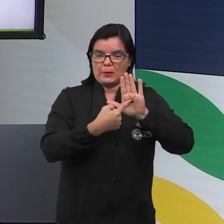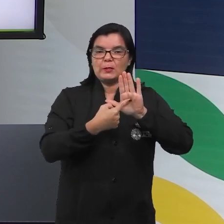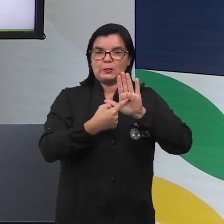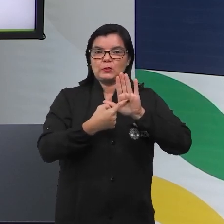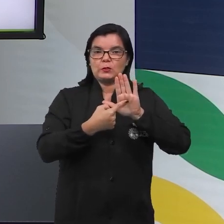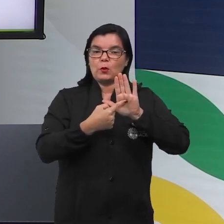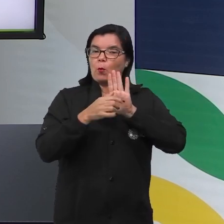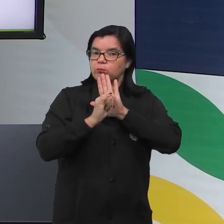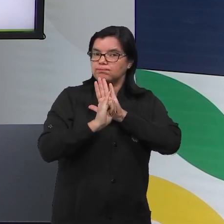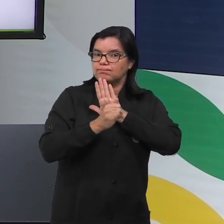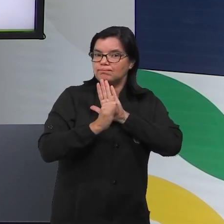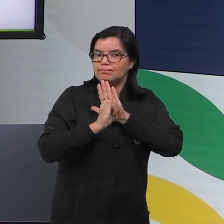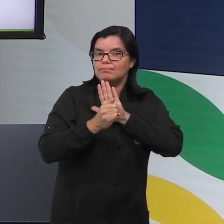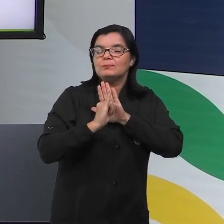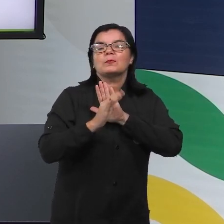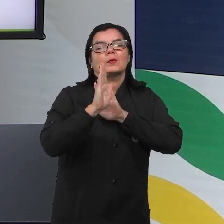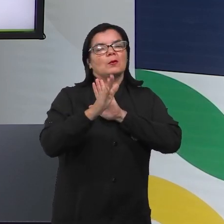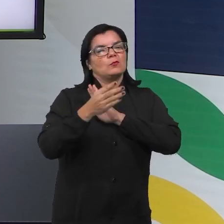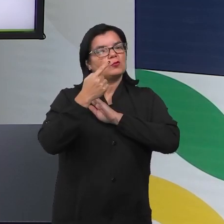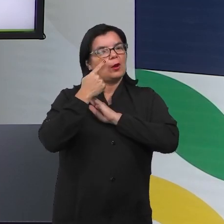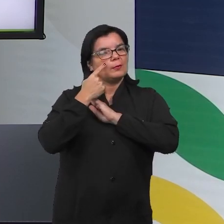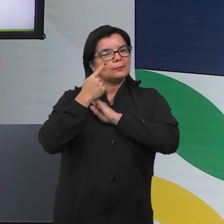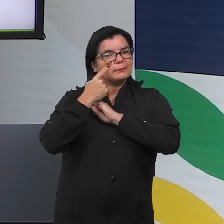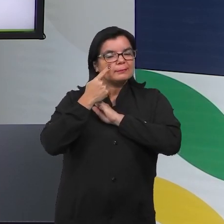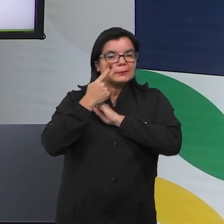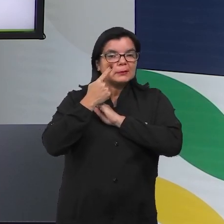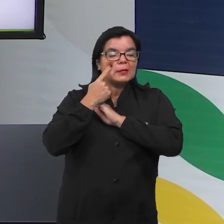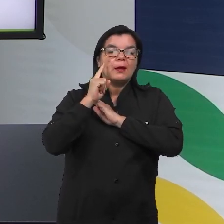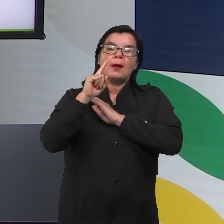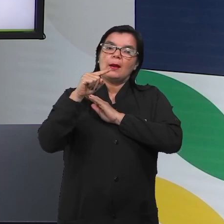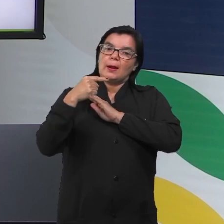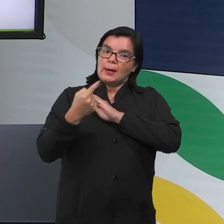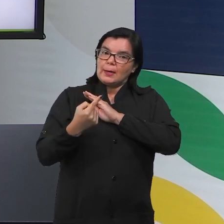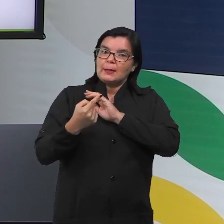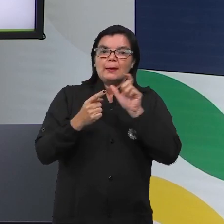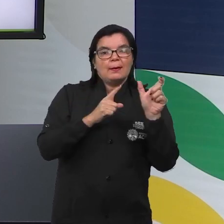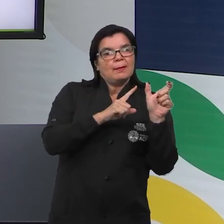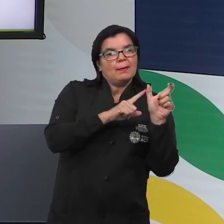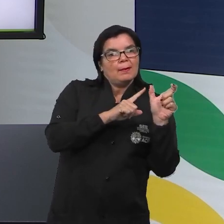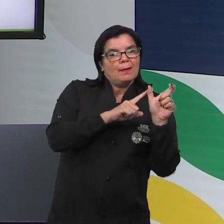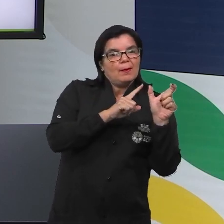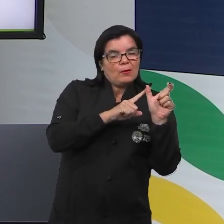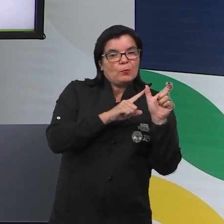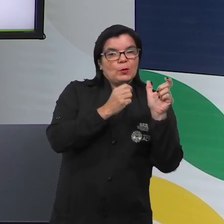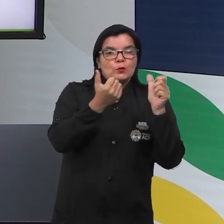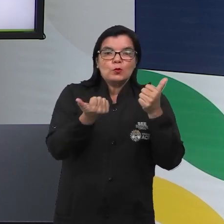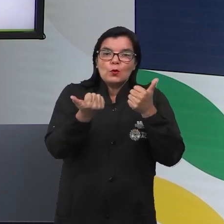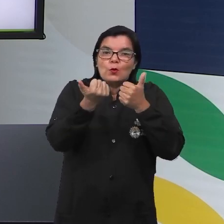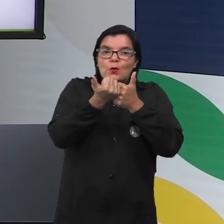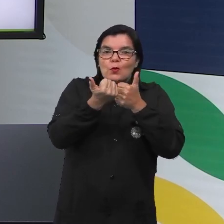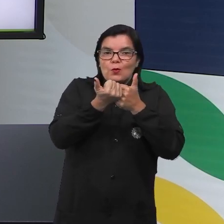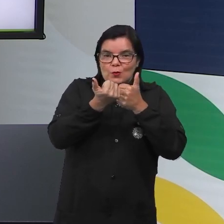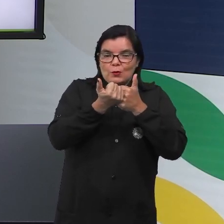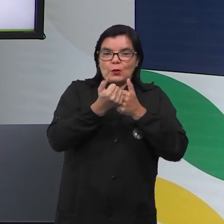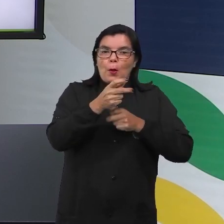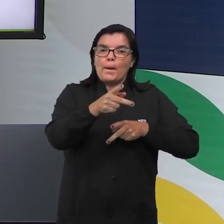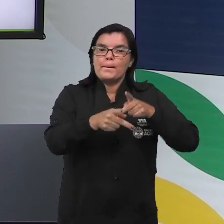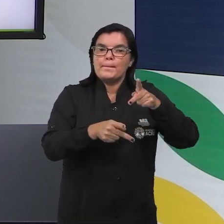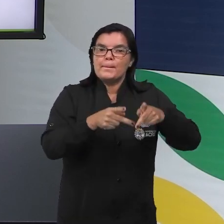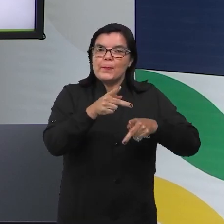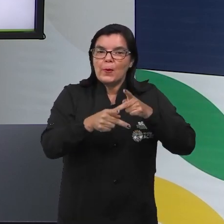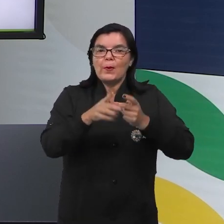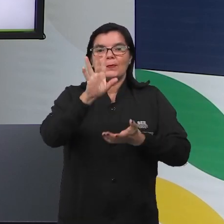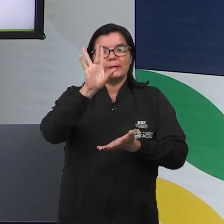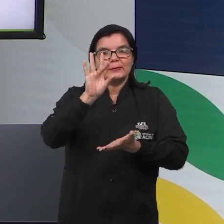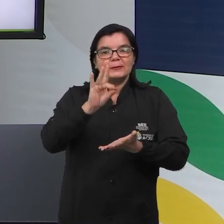das narrativas, como já você vai observar, e aí esse termo depois ele foi sendo substituído por povos originários.